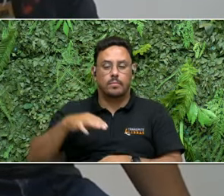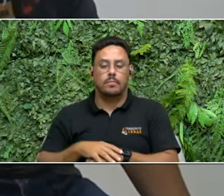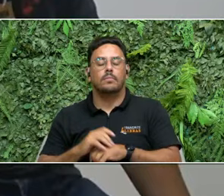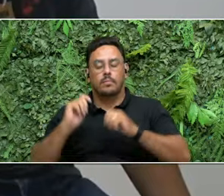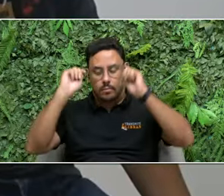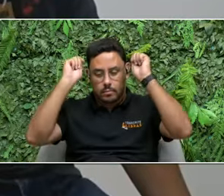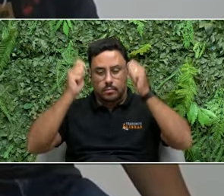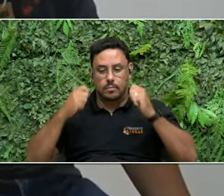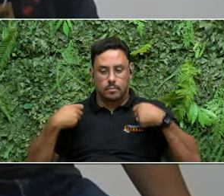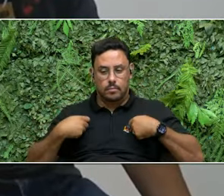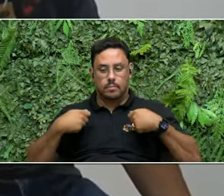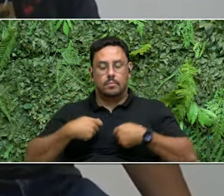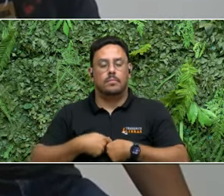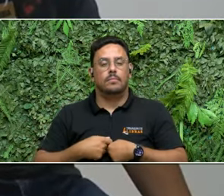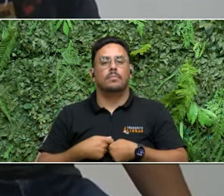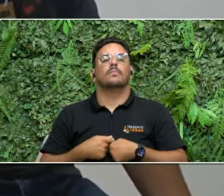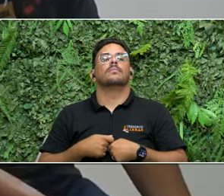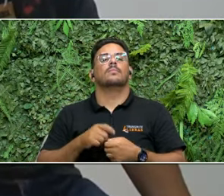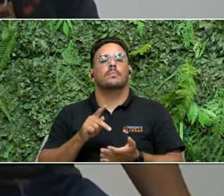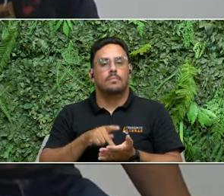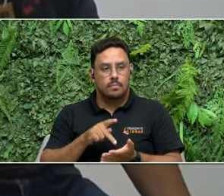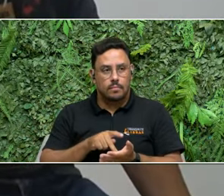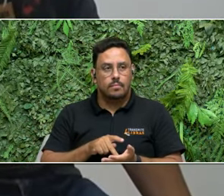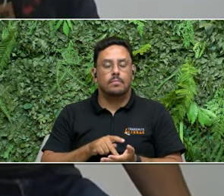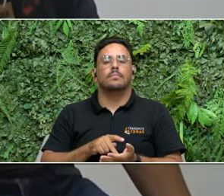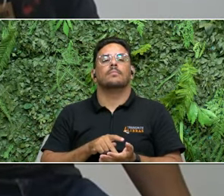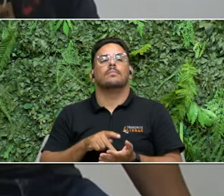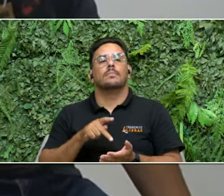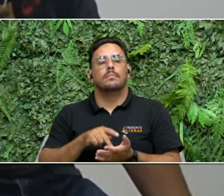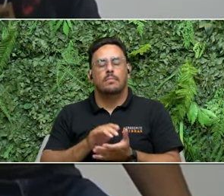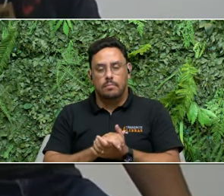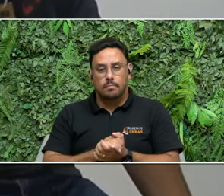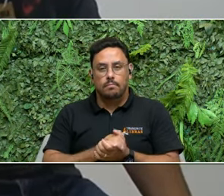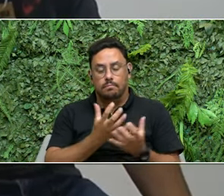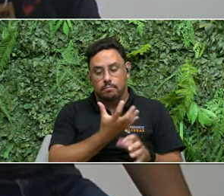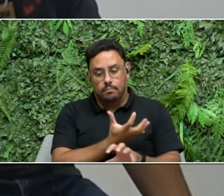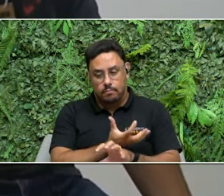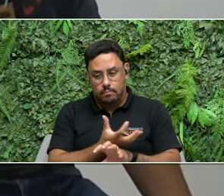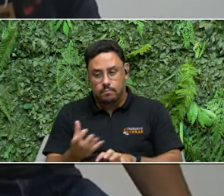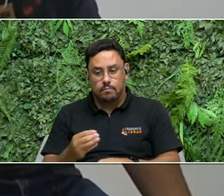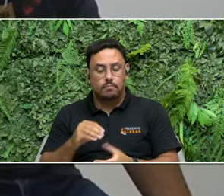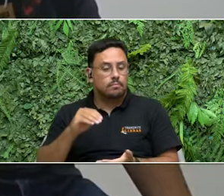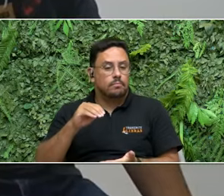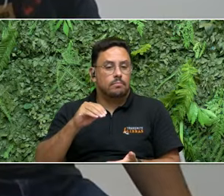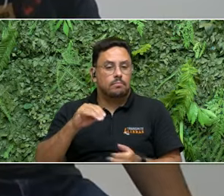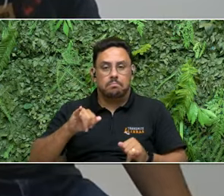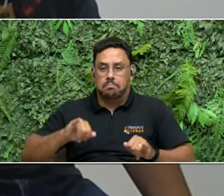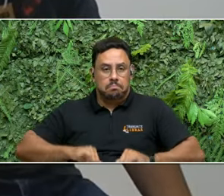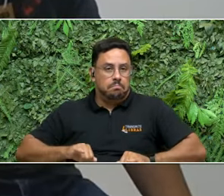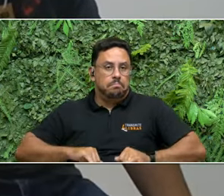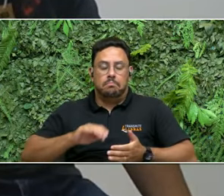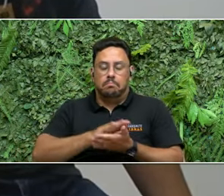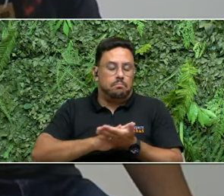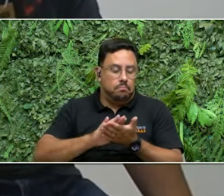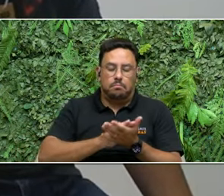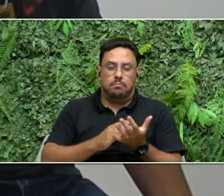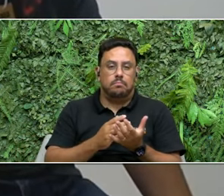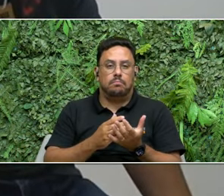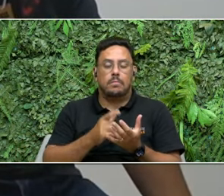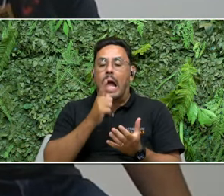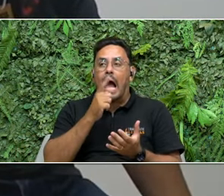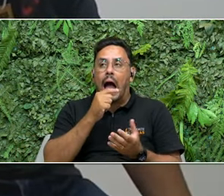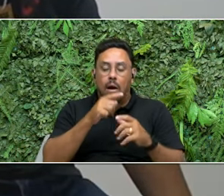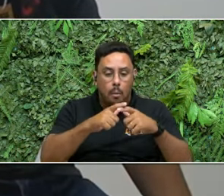delegado ah delegado poder falar pra gente o gramado até o momento não sofreu não sofreu absolutamente nada não nenhum tipo de possa